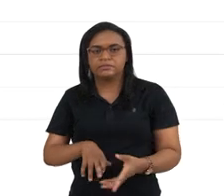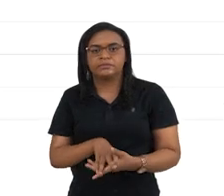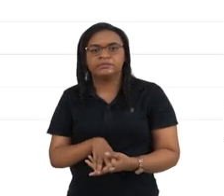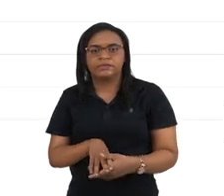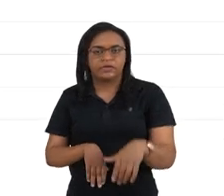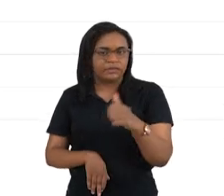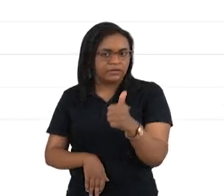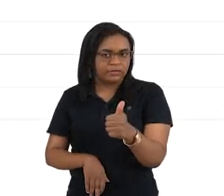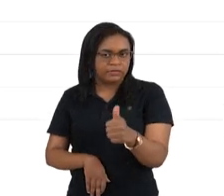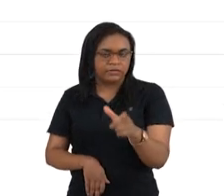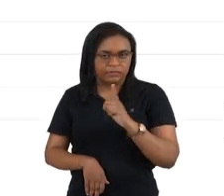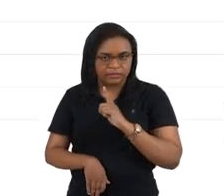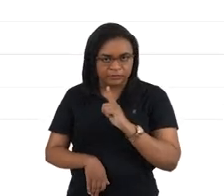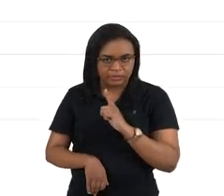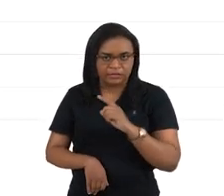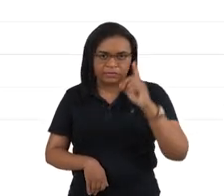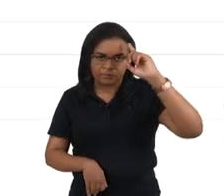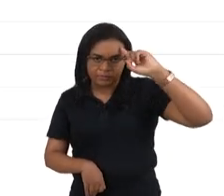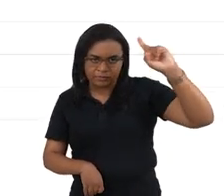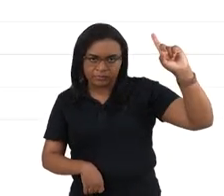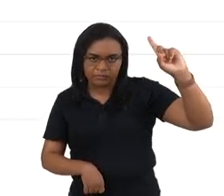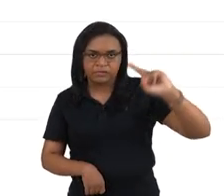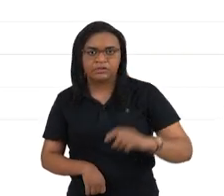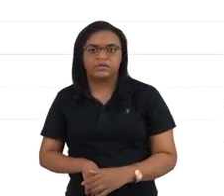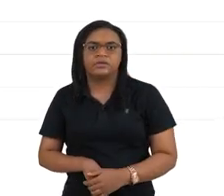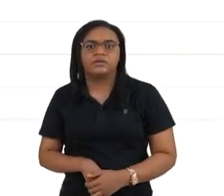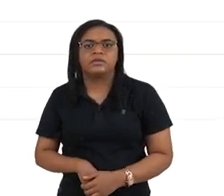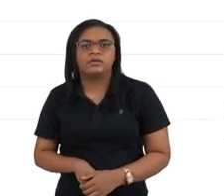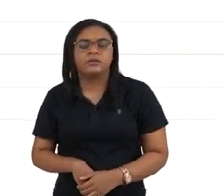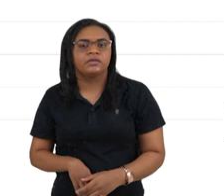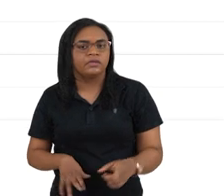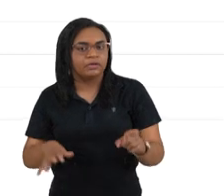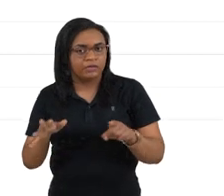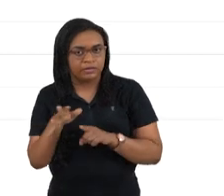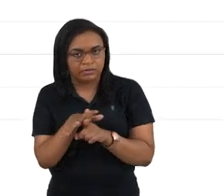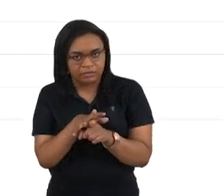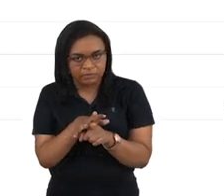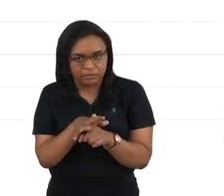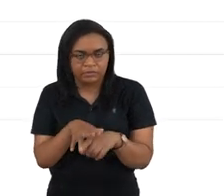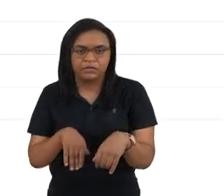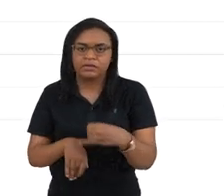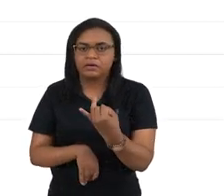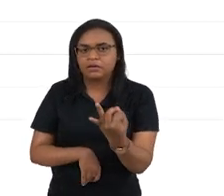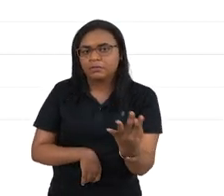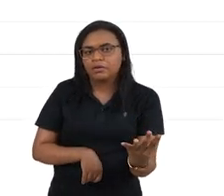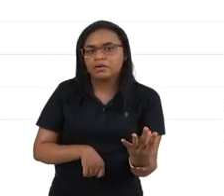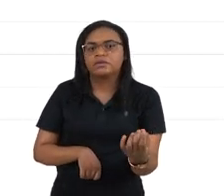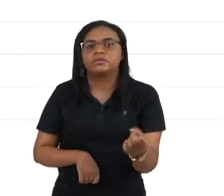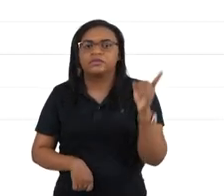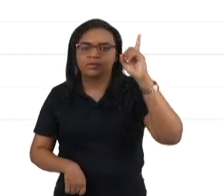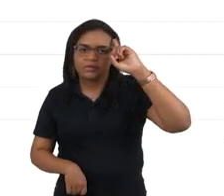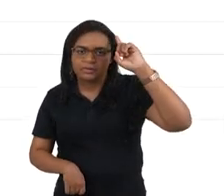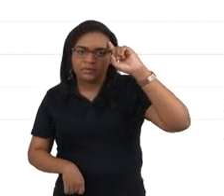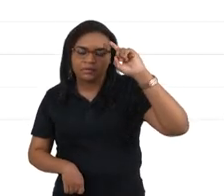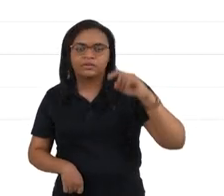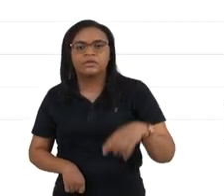tá? Aí nós temos dias aqui, em 30 dias. Aí eu pergunto aqui, ó, em quantos dias